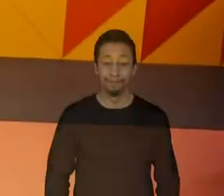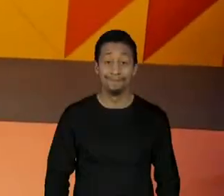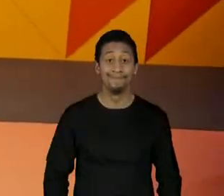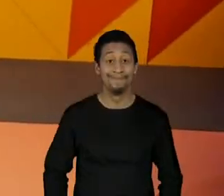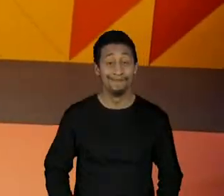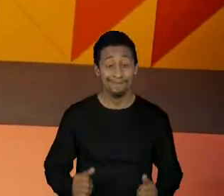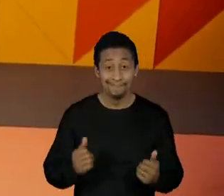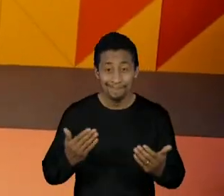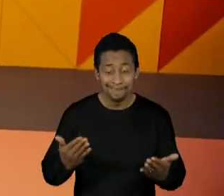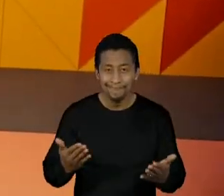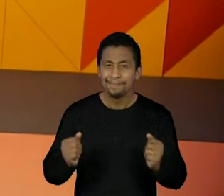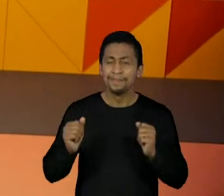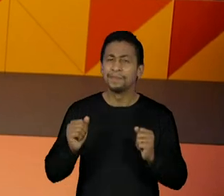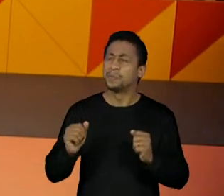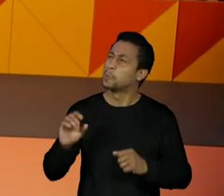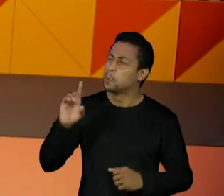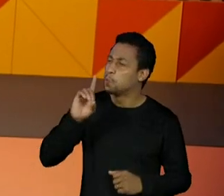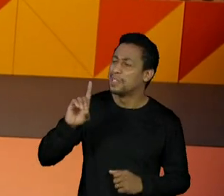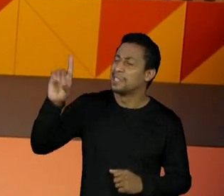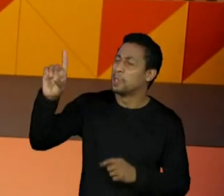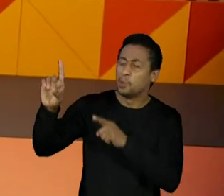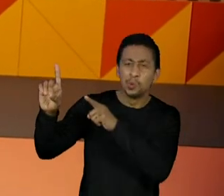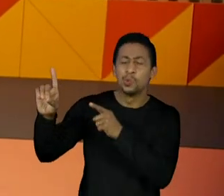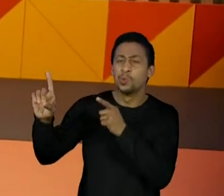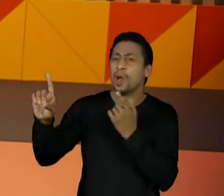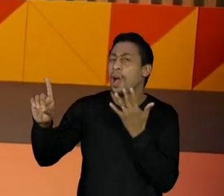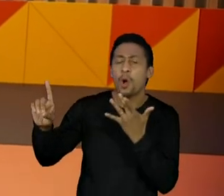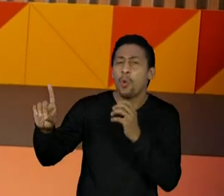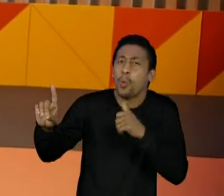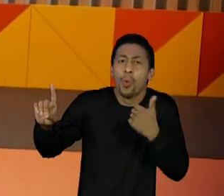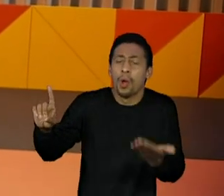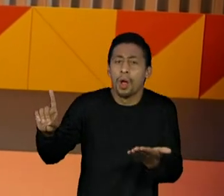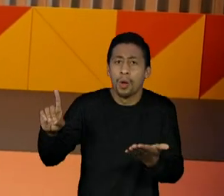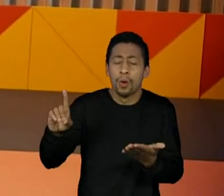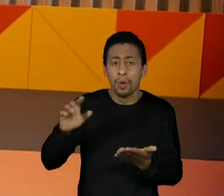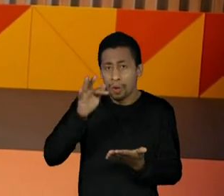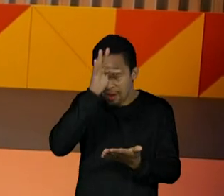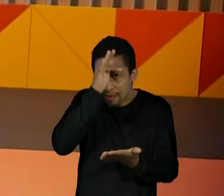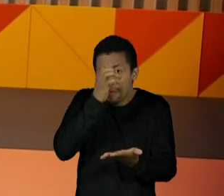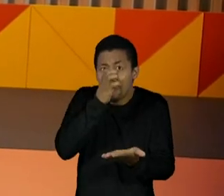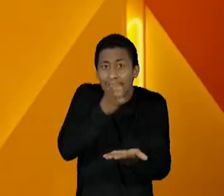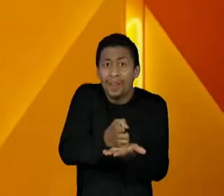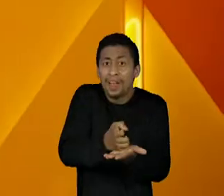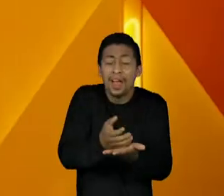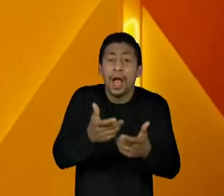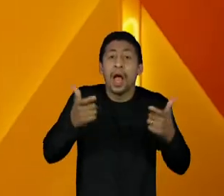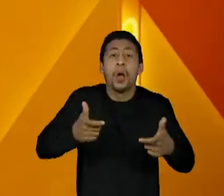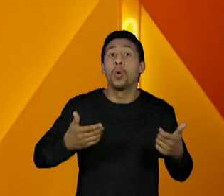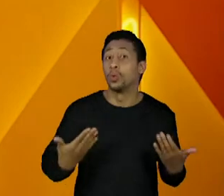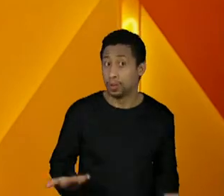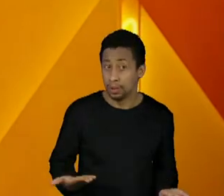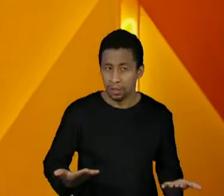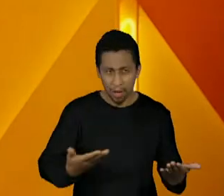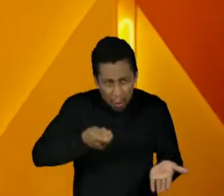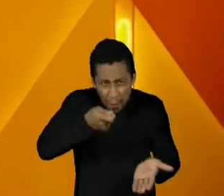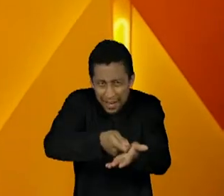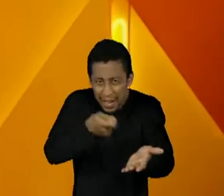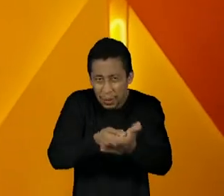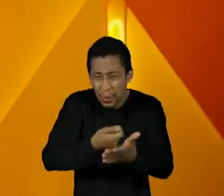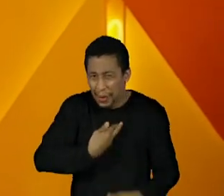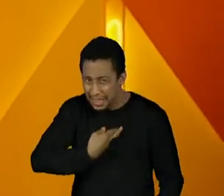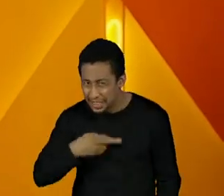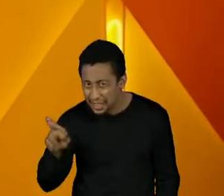Qual a cor de Deus? De onde vem a fé? É preciso ter religião? Se você estiver